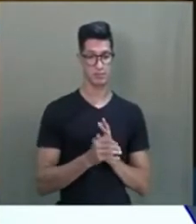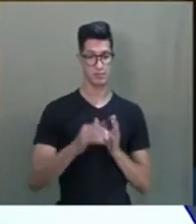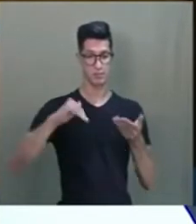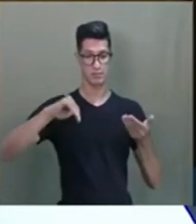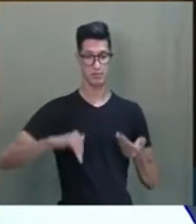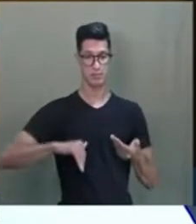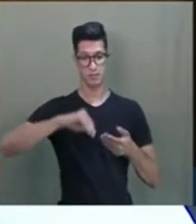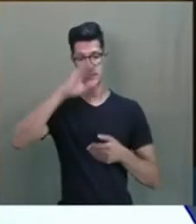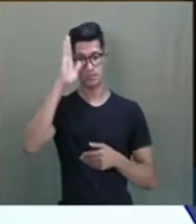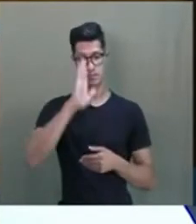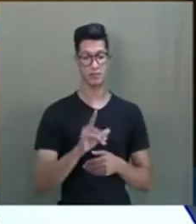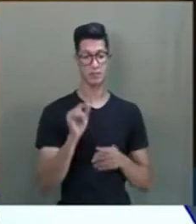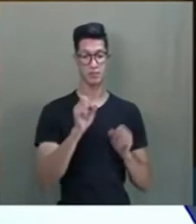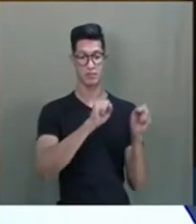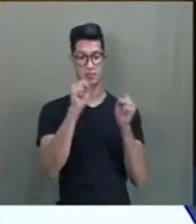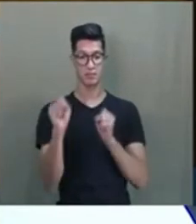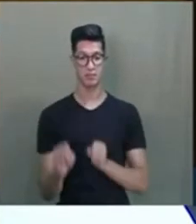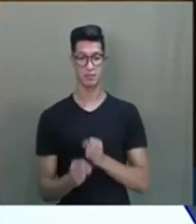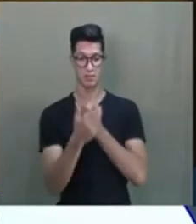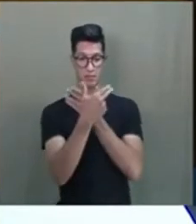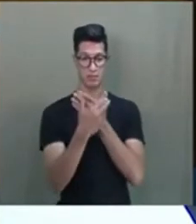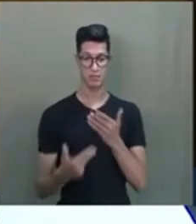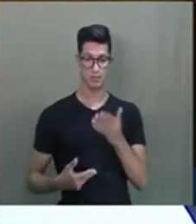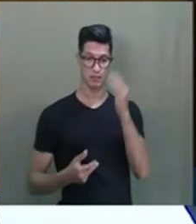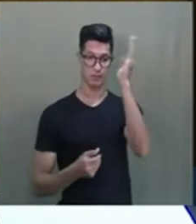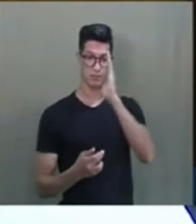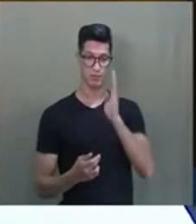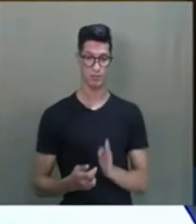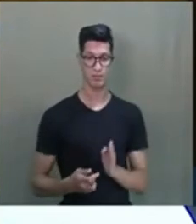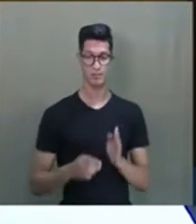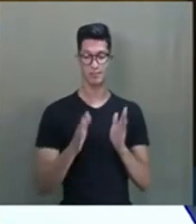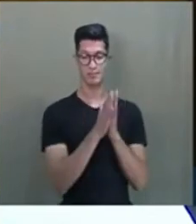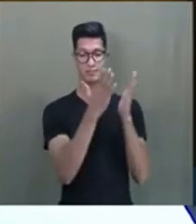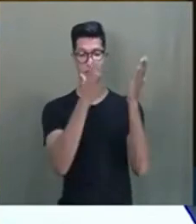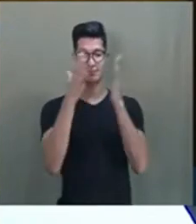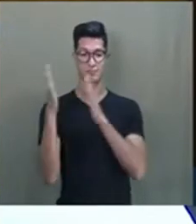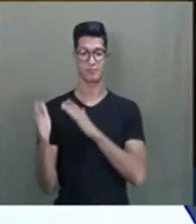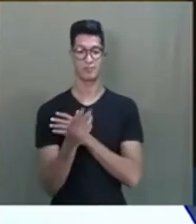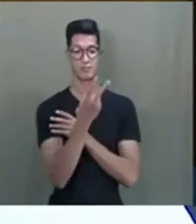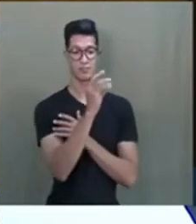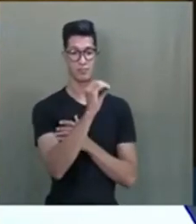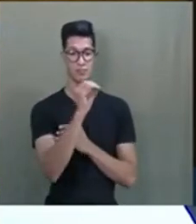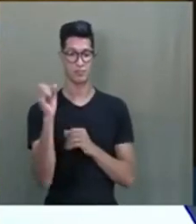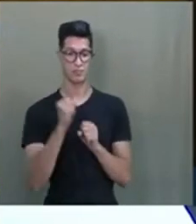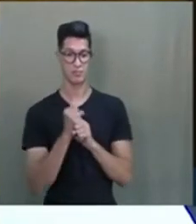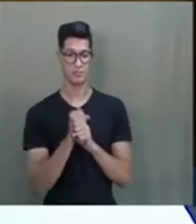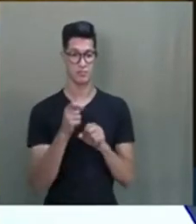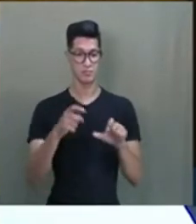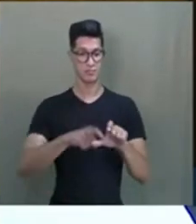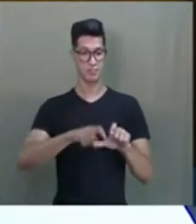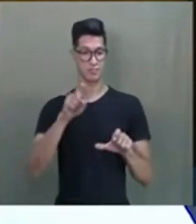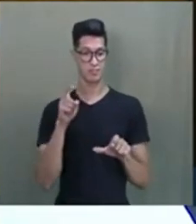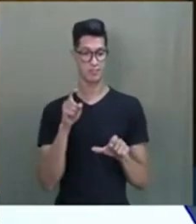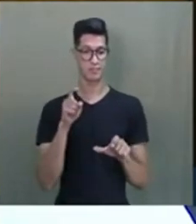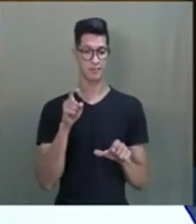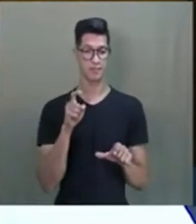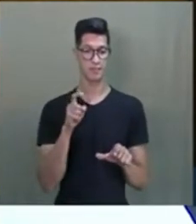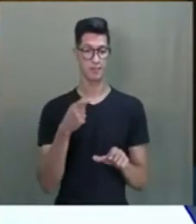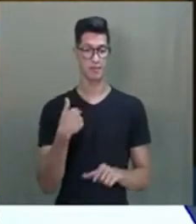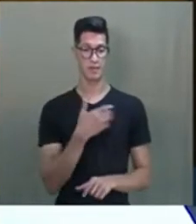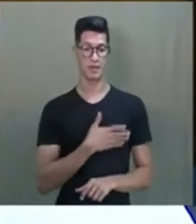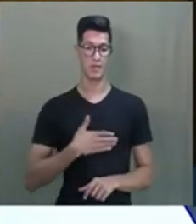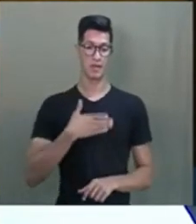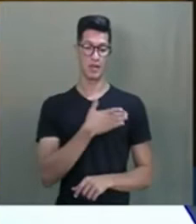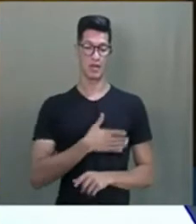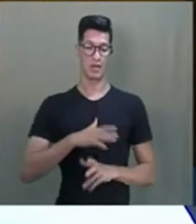em que os poderes da República Brasileira celebram o bicentenário da independência, gostaria